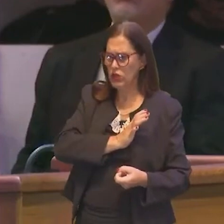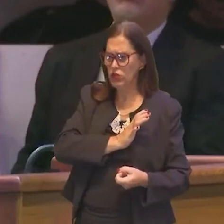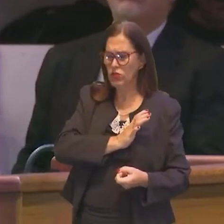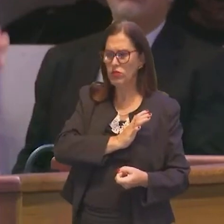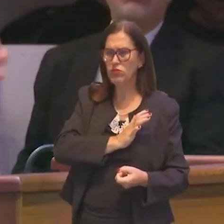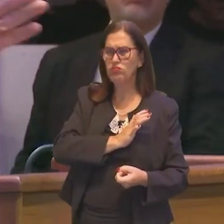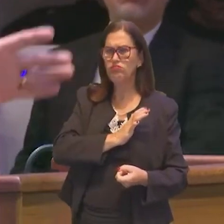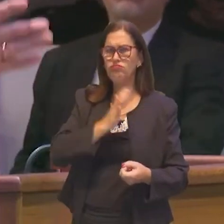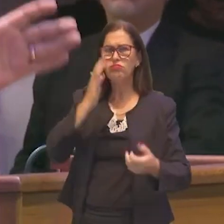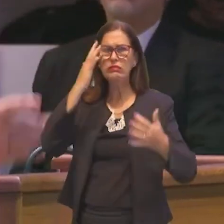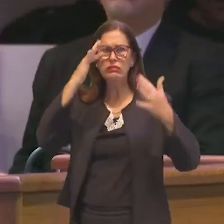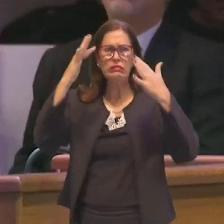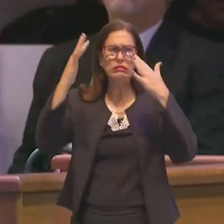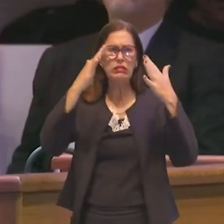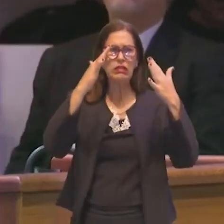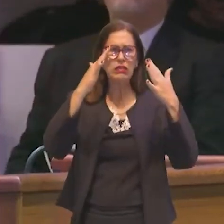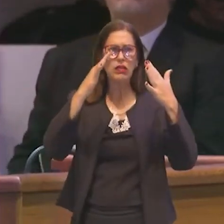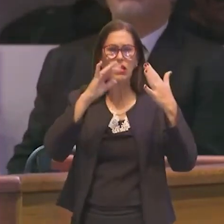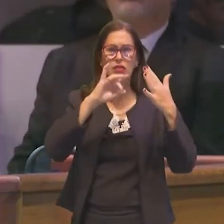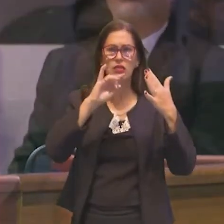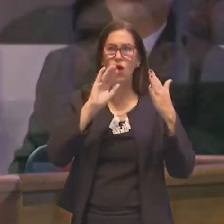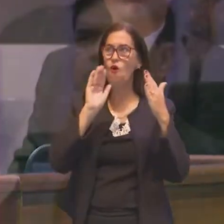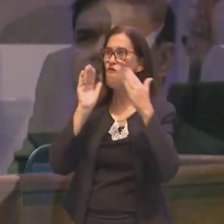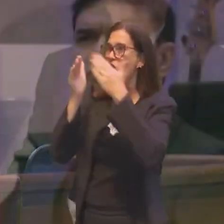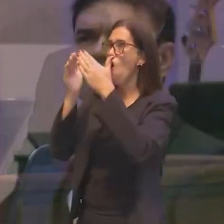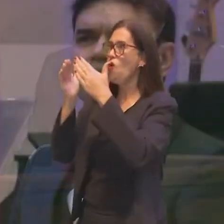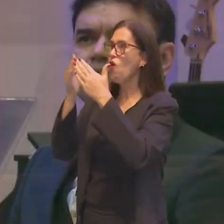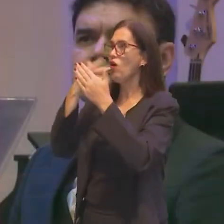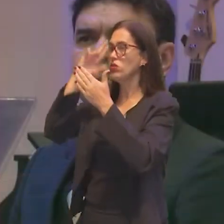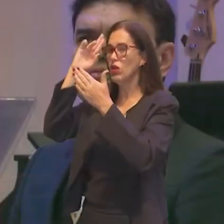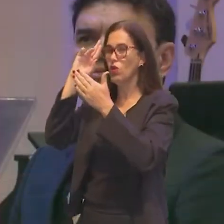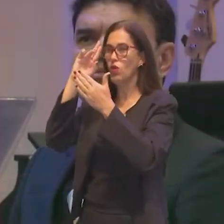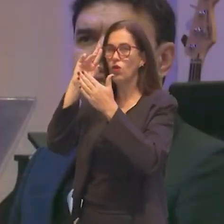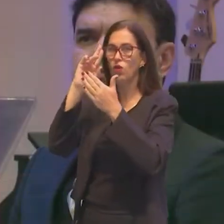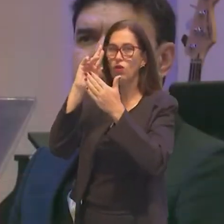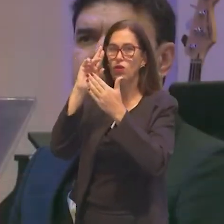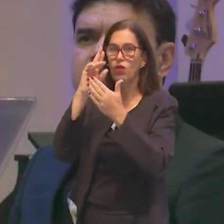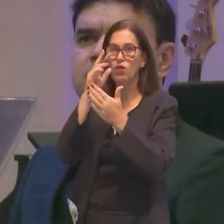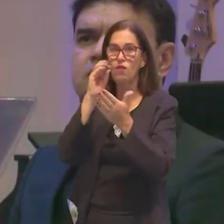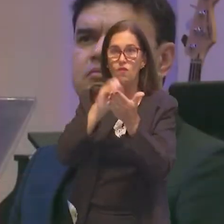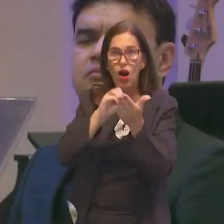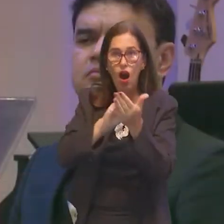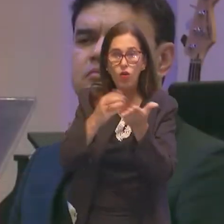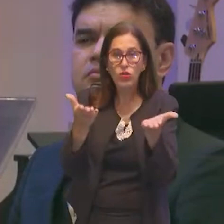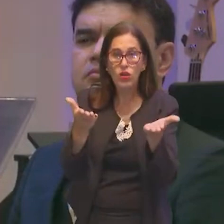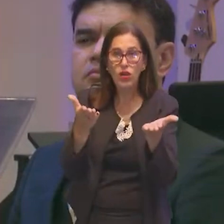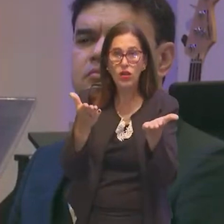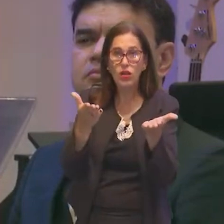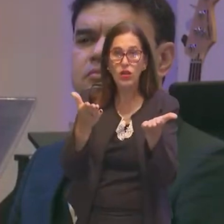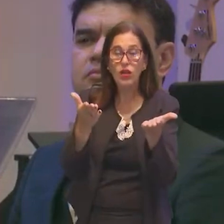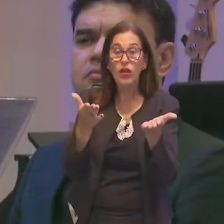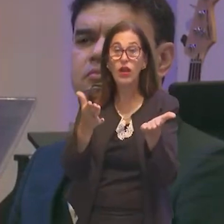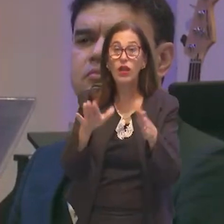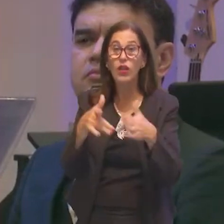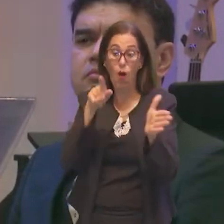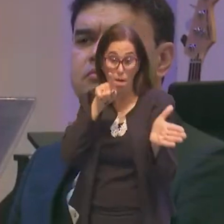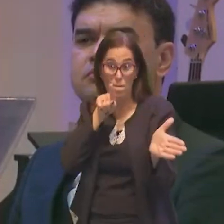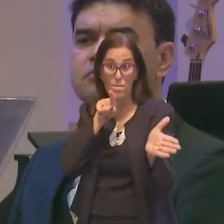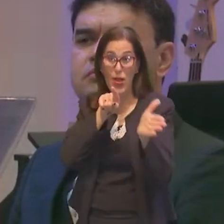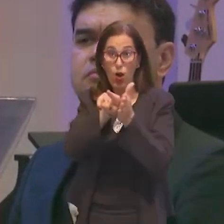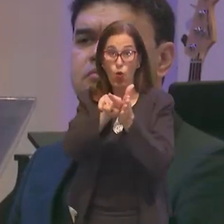esteja deixando de dar a prioridade ao Senhor. E para isso, esta pergunta que